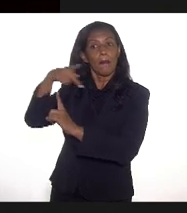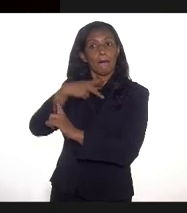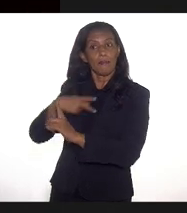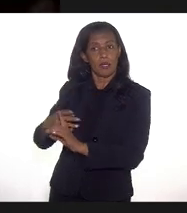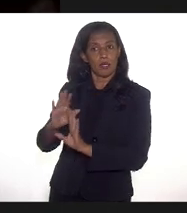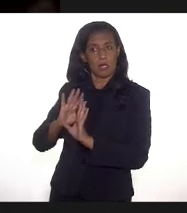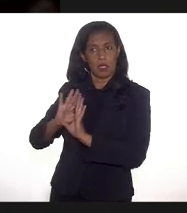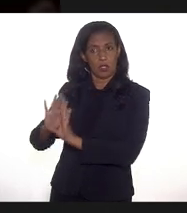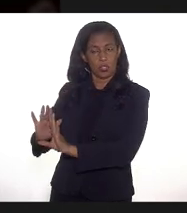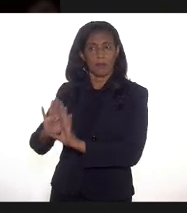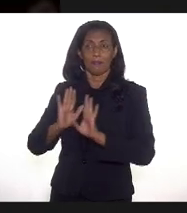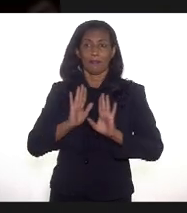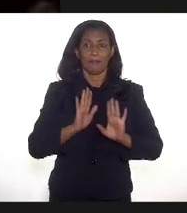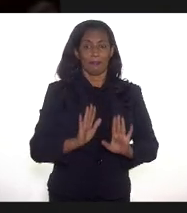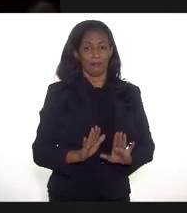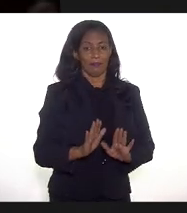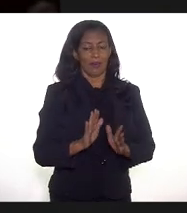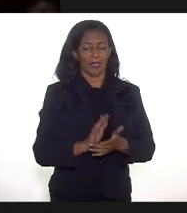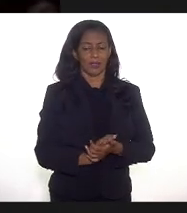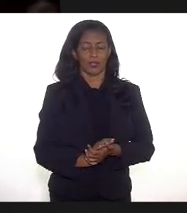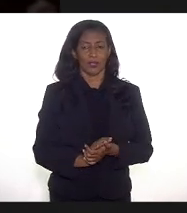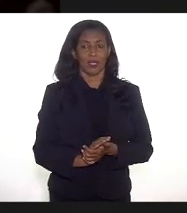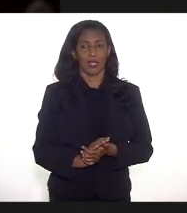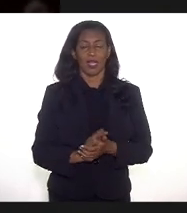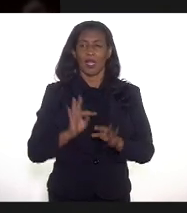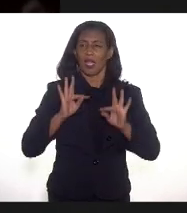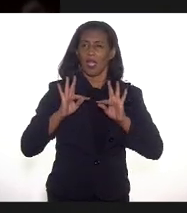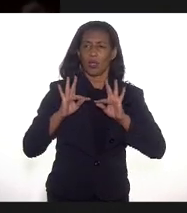burocrática, mas é aquilo, a fome não espera, né?